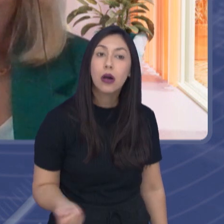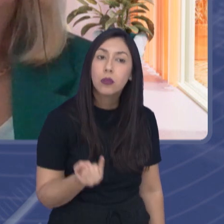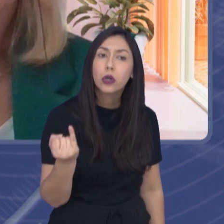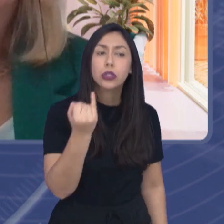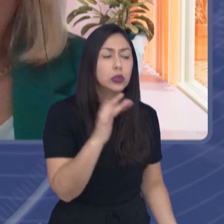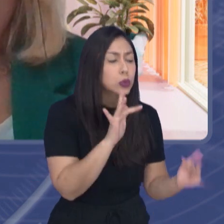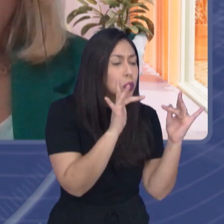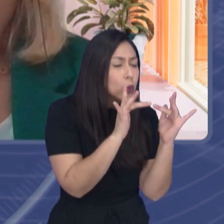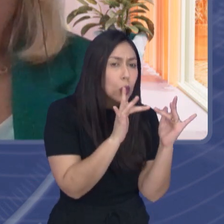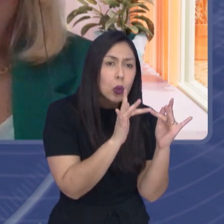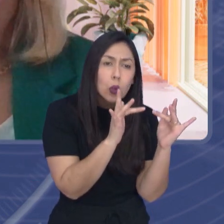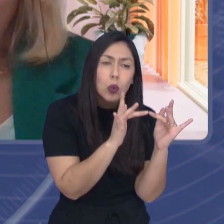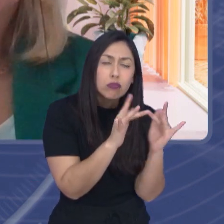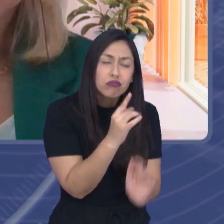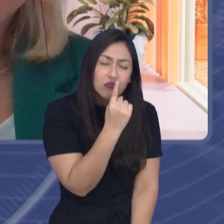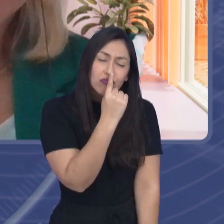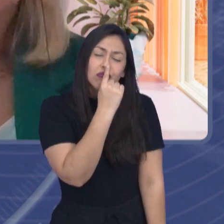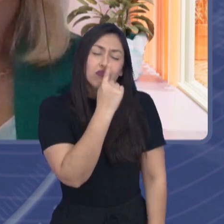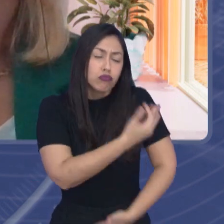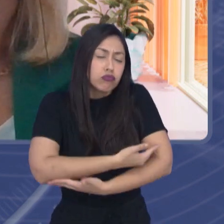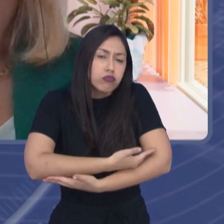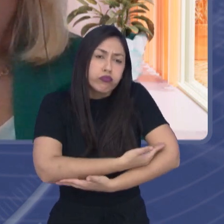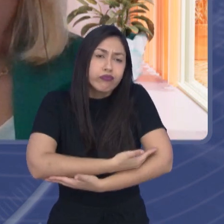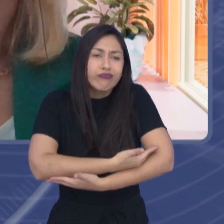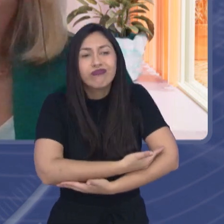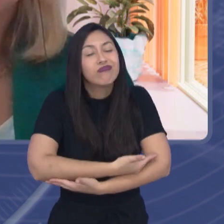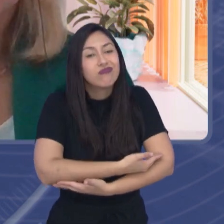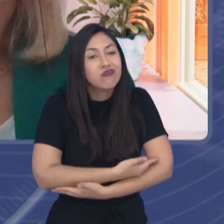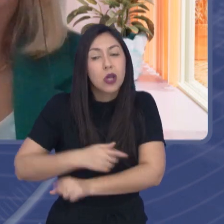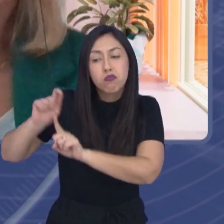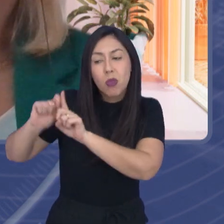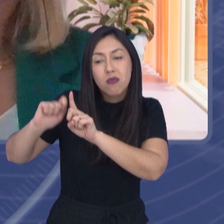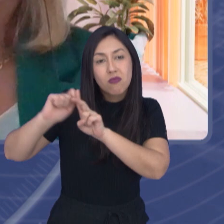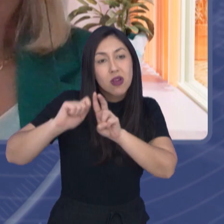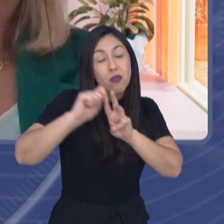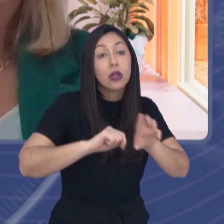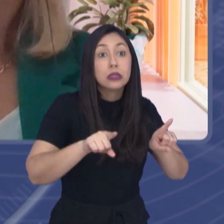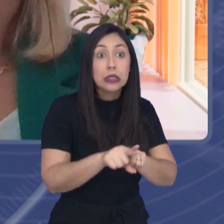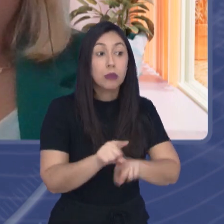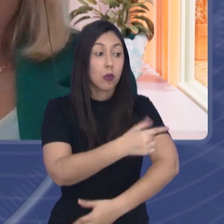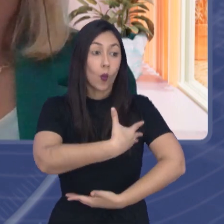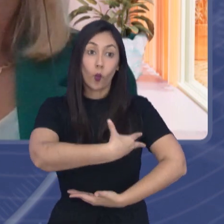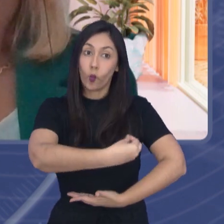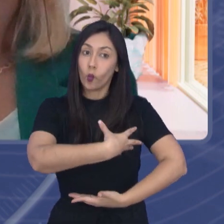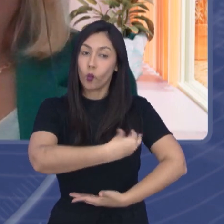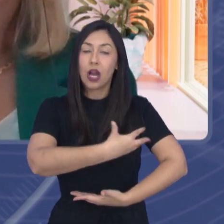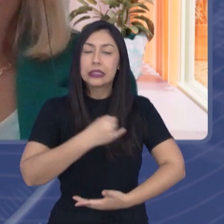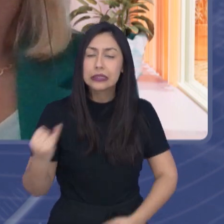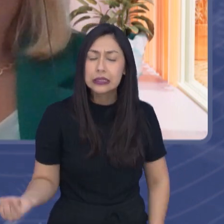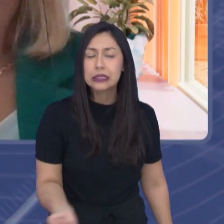contato íntimo, mais próximo, principalmente nos primeiros meses de vida. A amamentação também, que a gente sabe